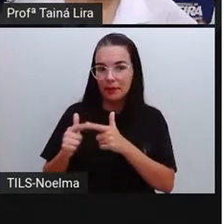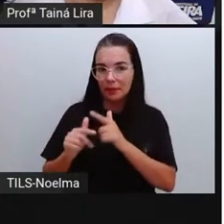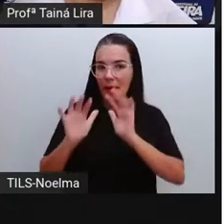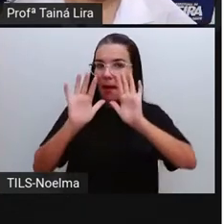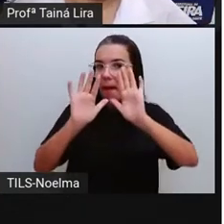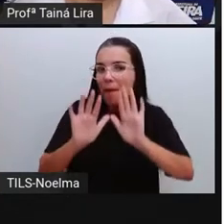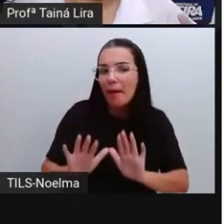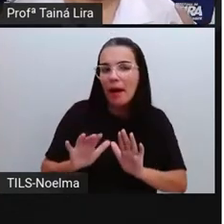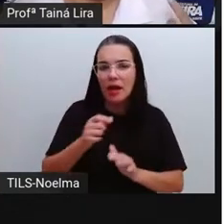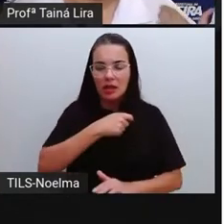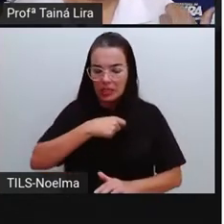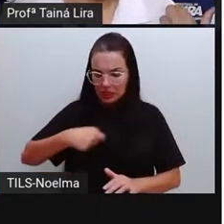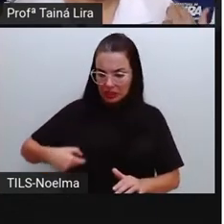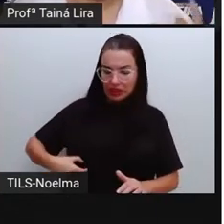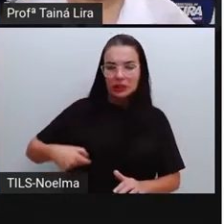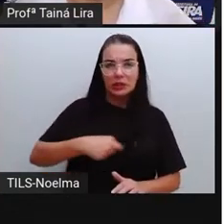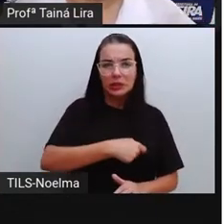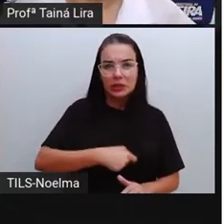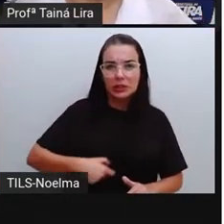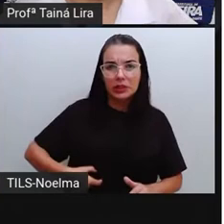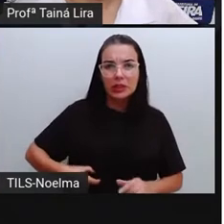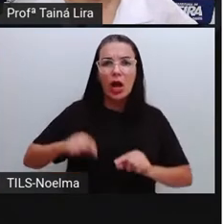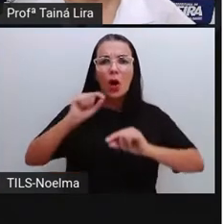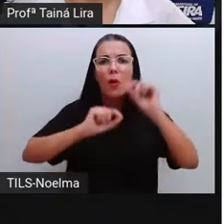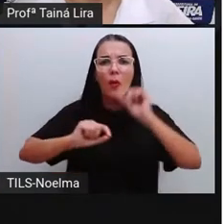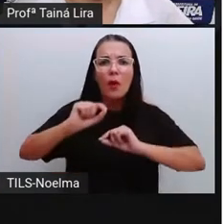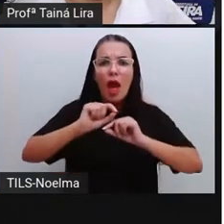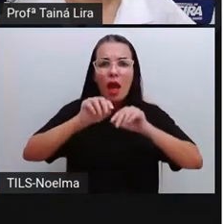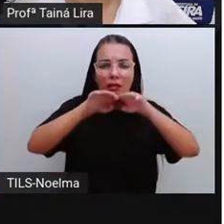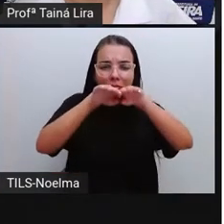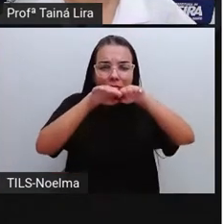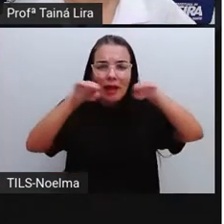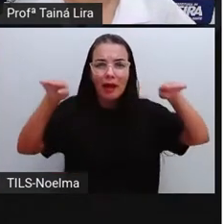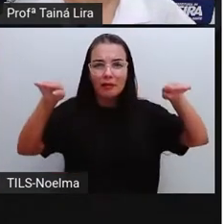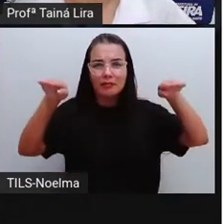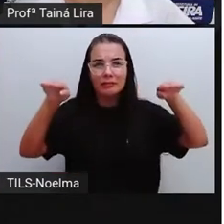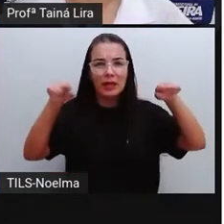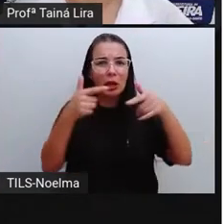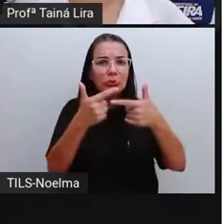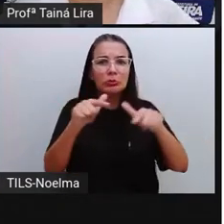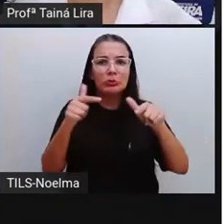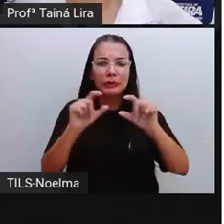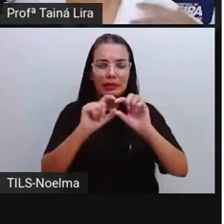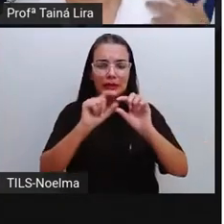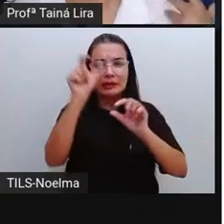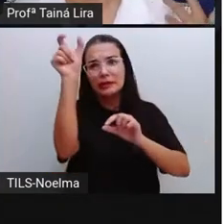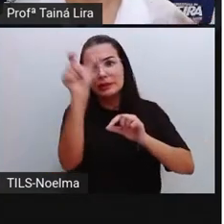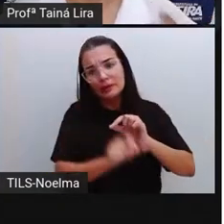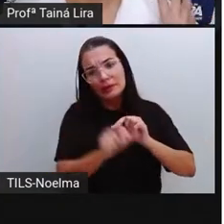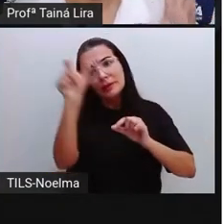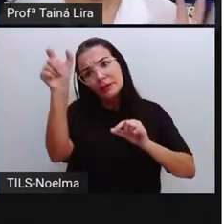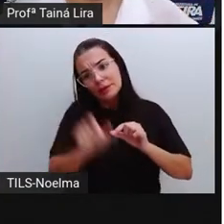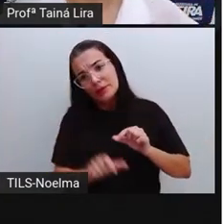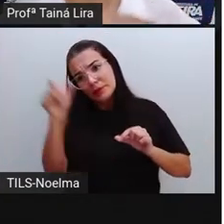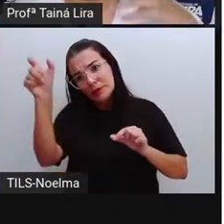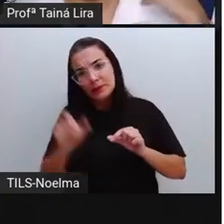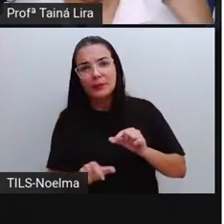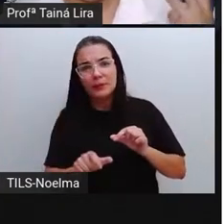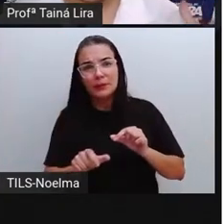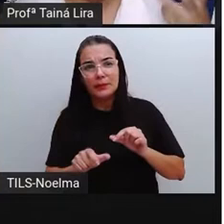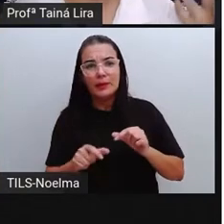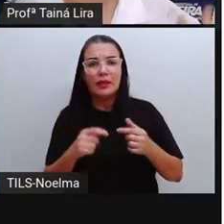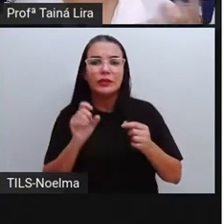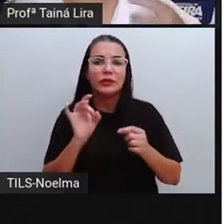as listras dela eram deitadas. Olha lá, então qual era o problema, né? Que a